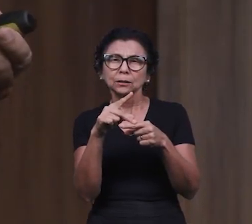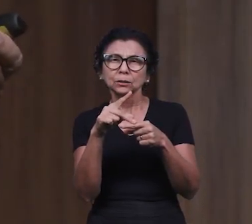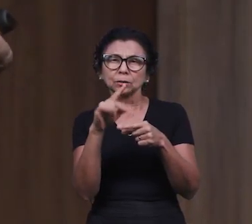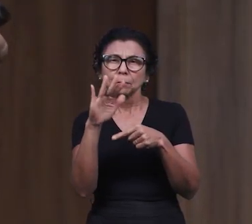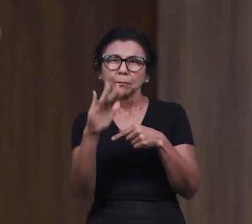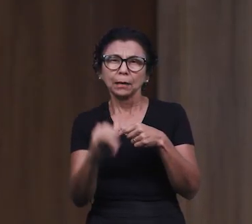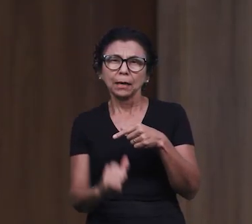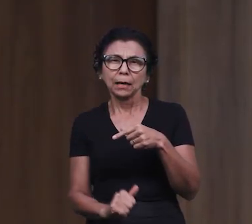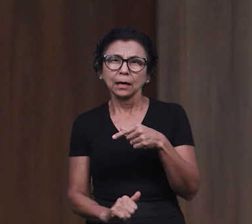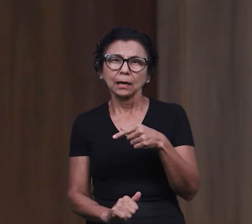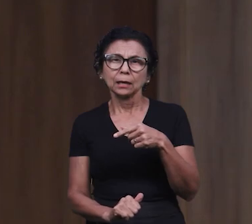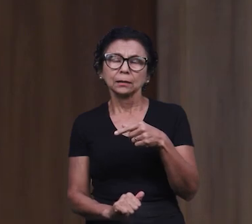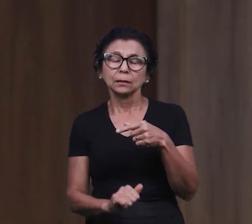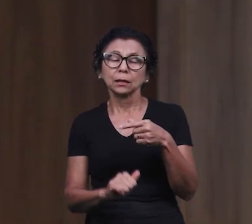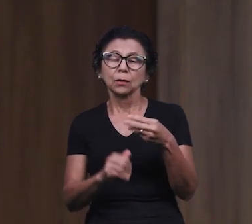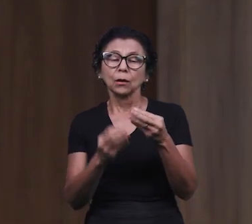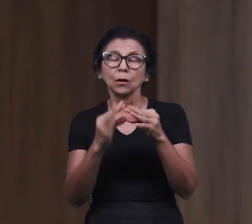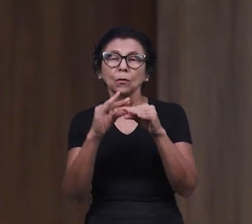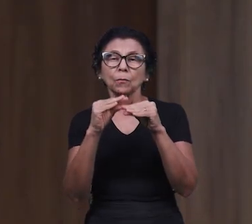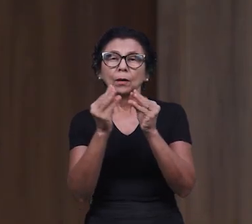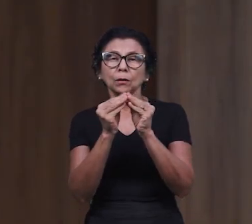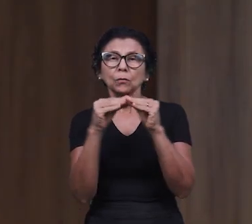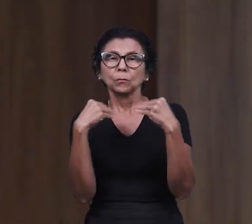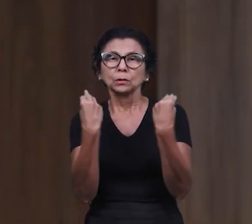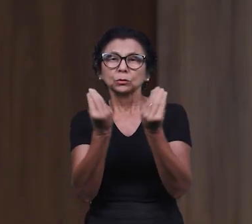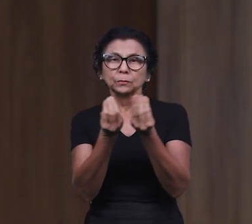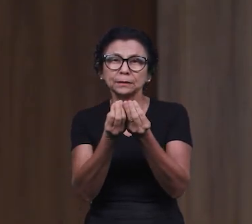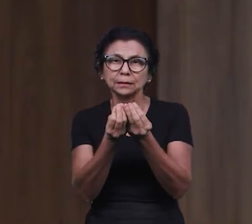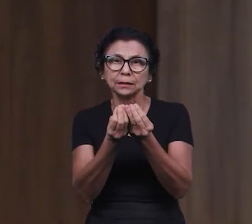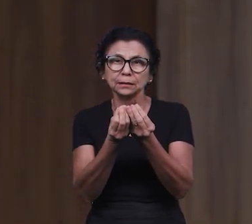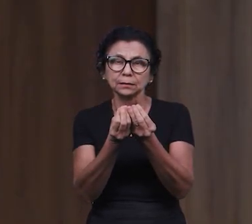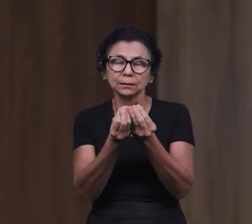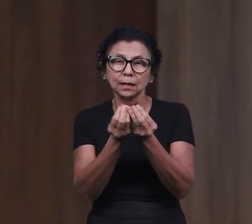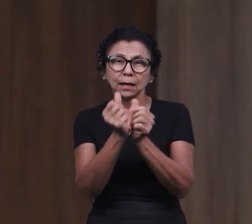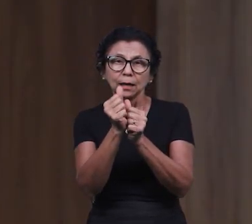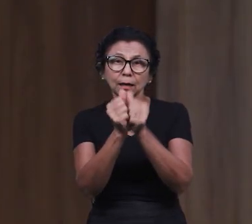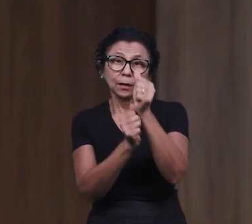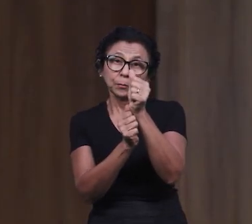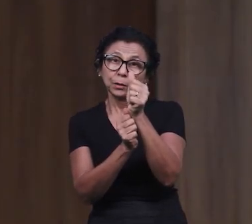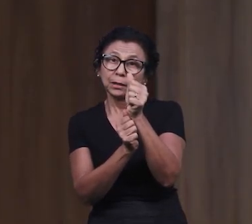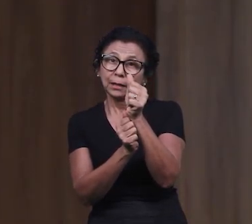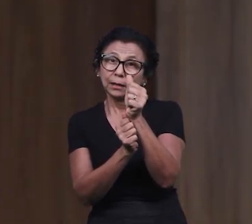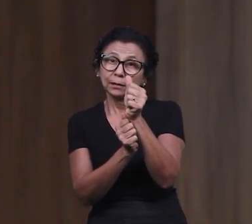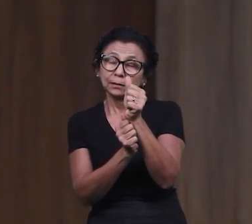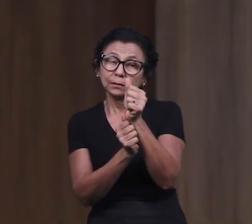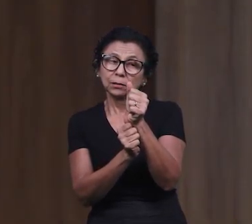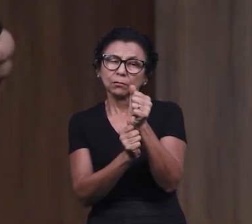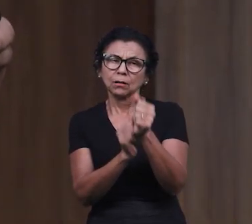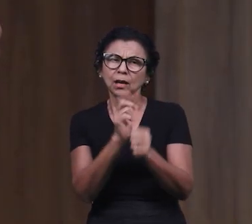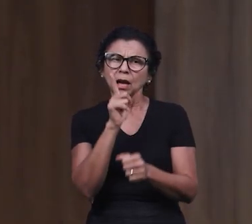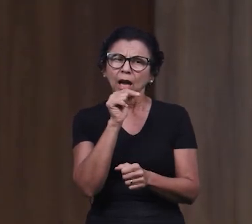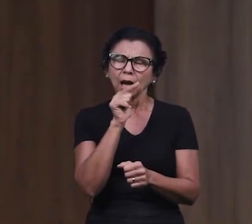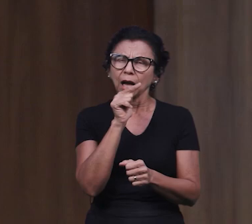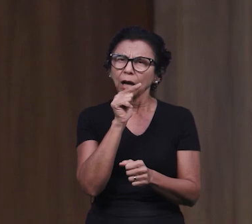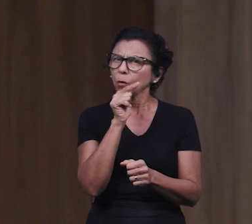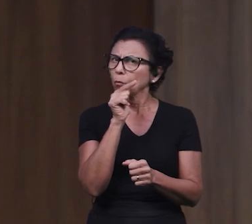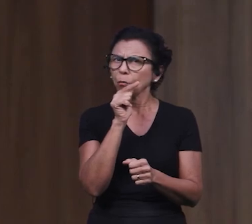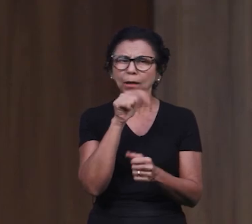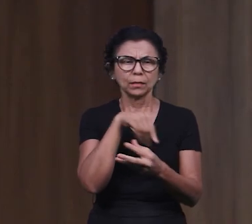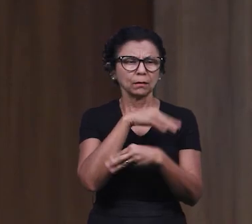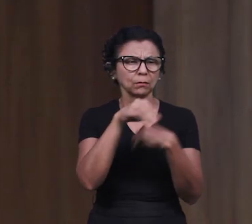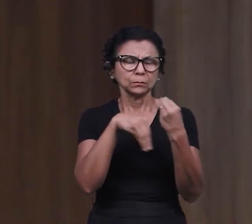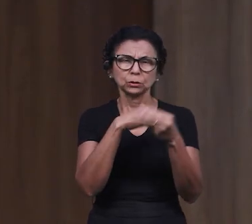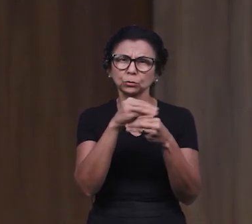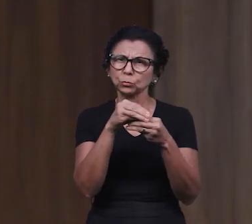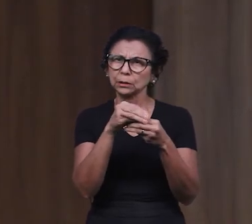Então, a água, ela não gruda no princípio ativo para tirar esse princípio ativo. Ela não interage com esse princípio ativo para retirar esse